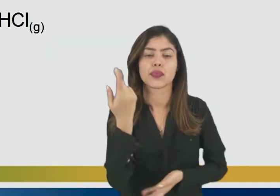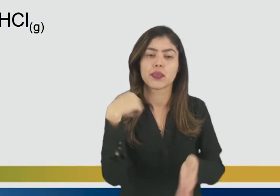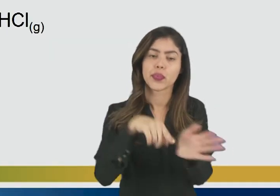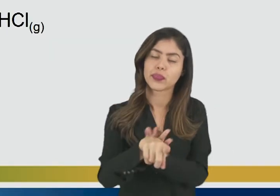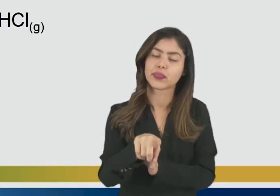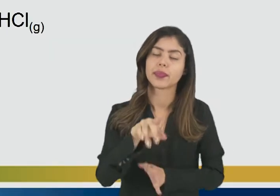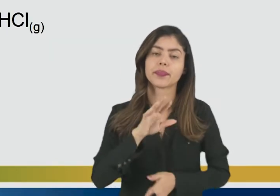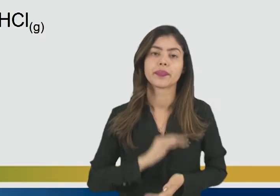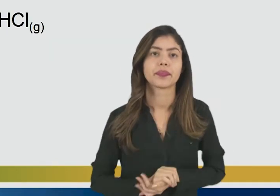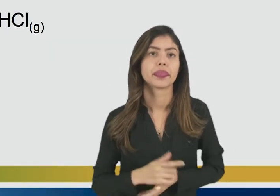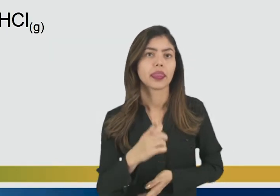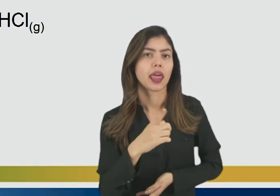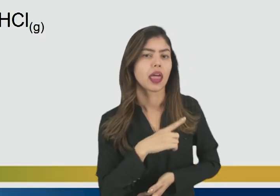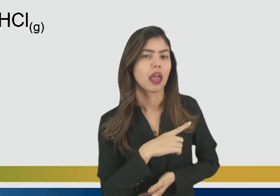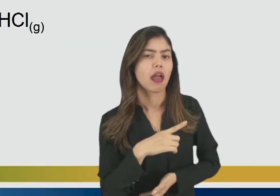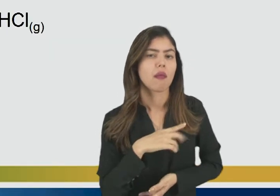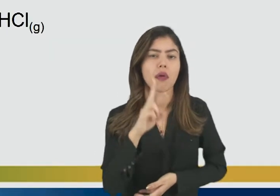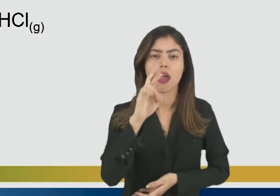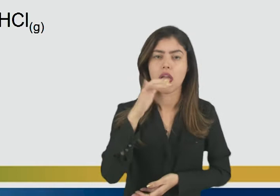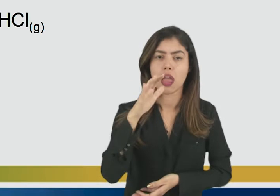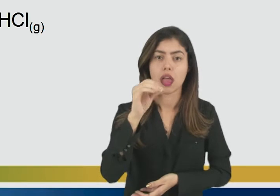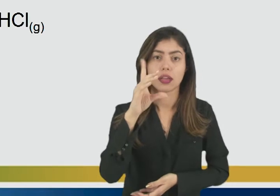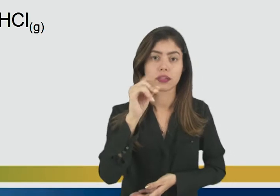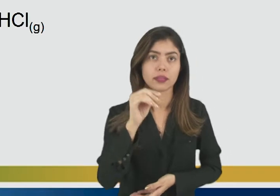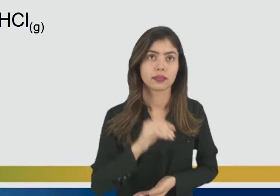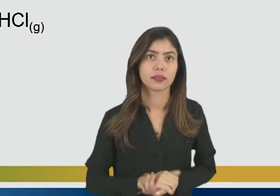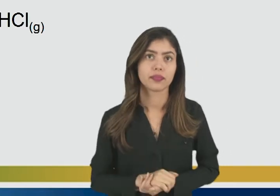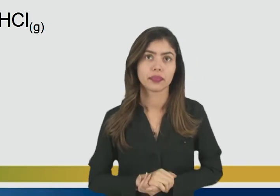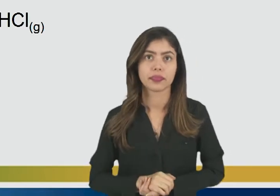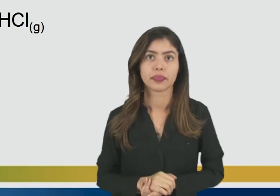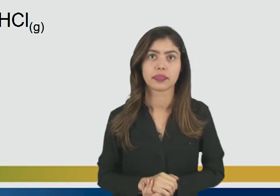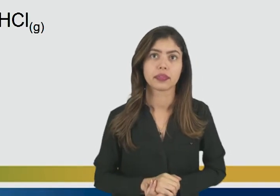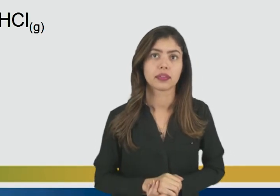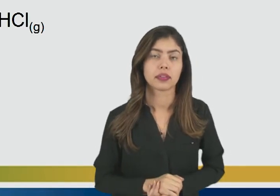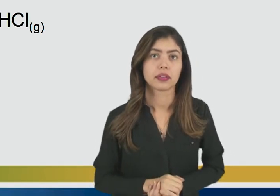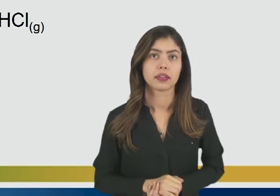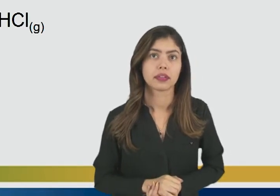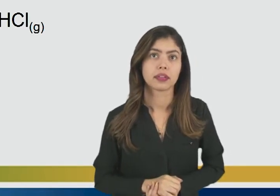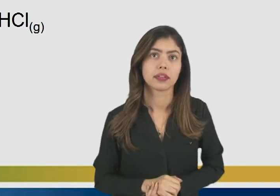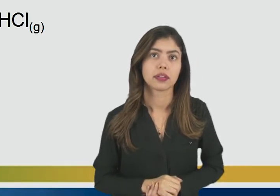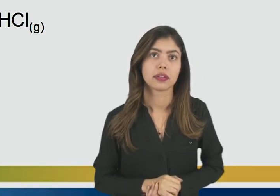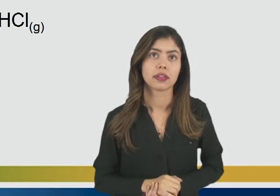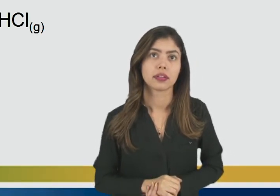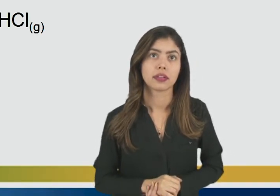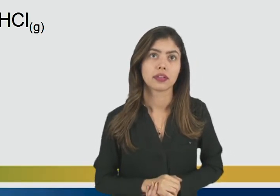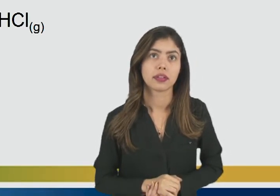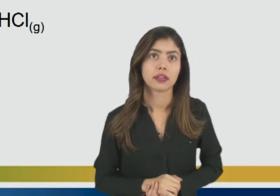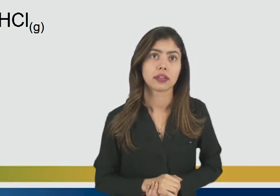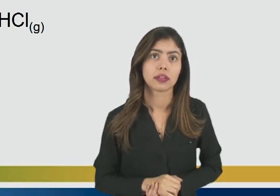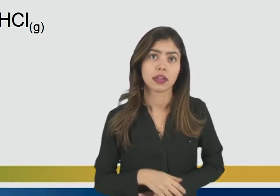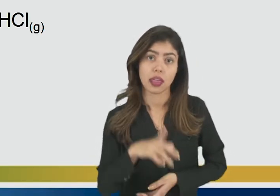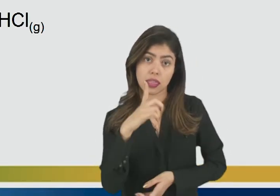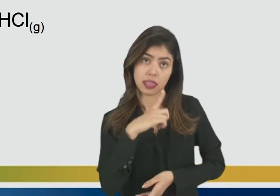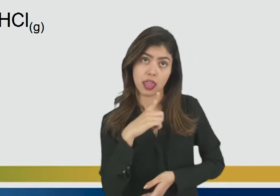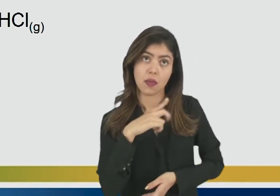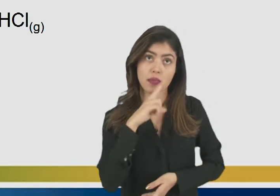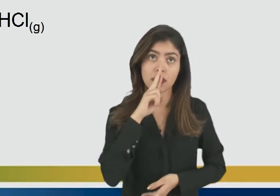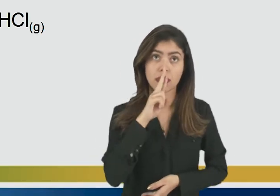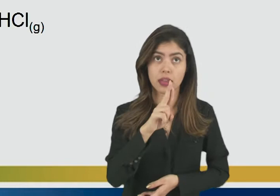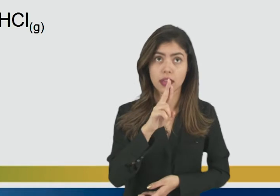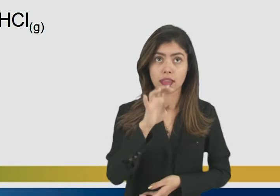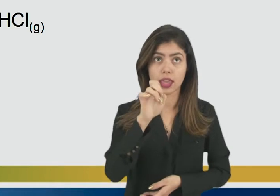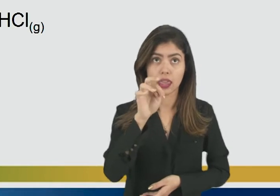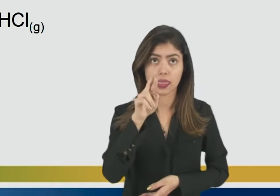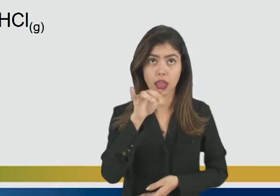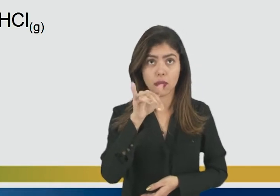questão, temos uma reação mais completa, e nessa reação nós temos os valores fornecidos das